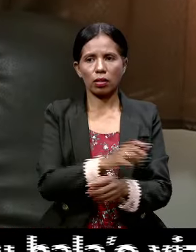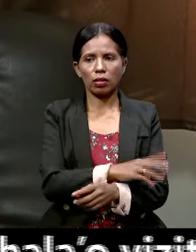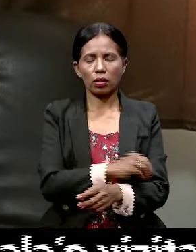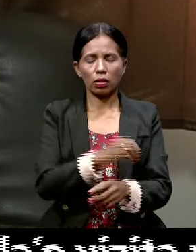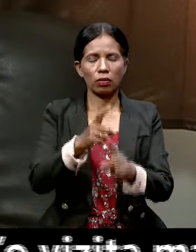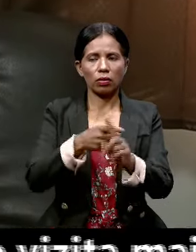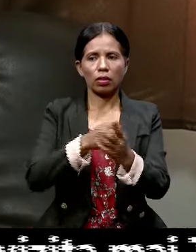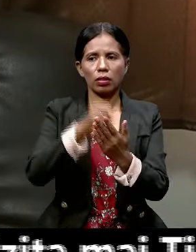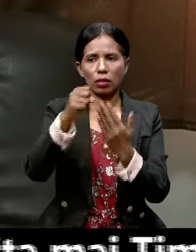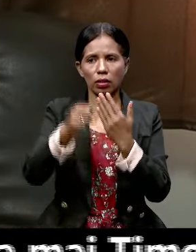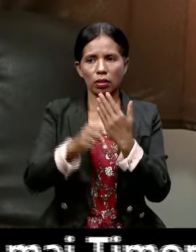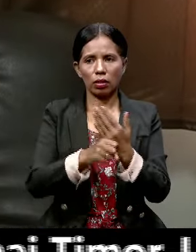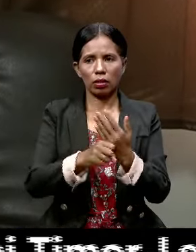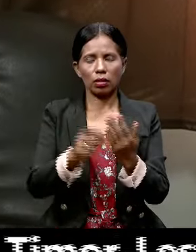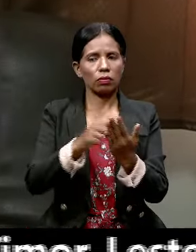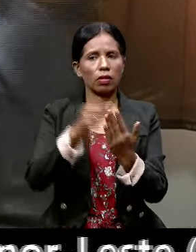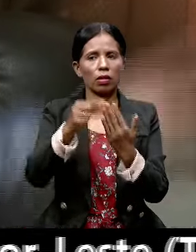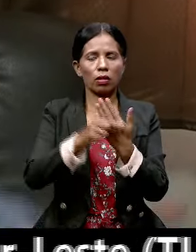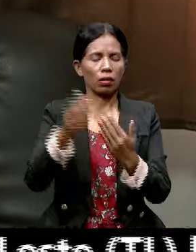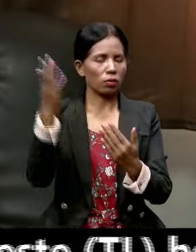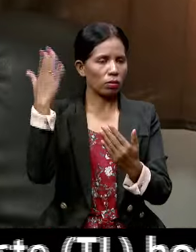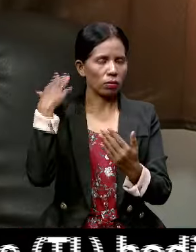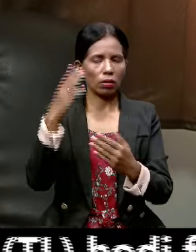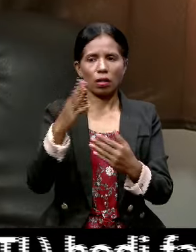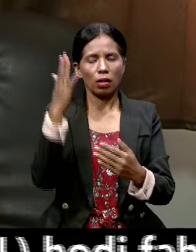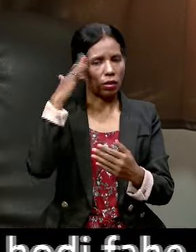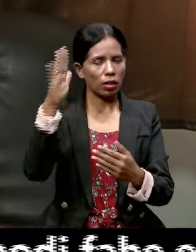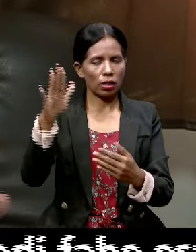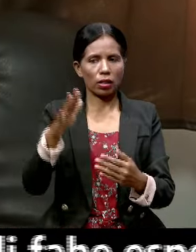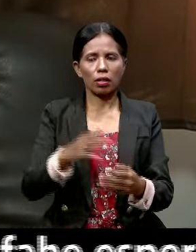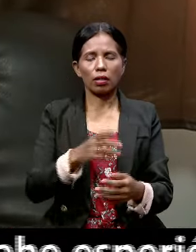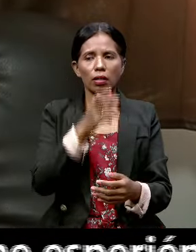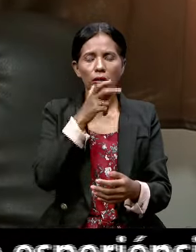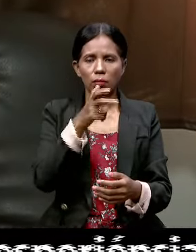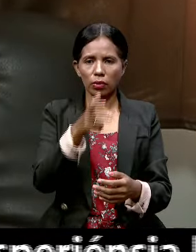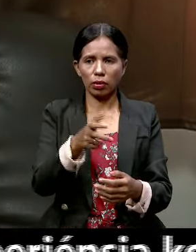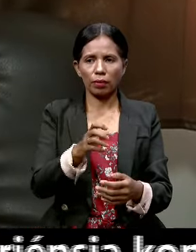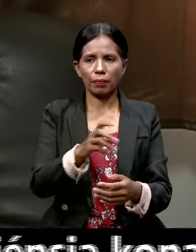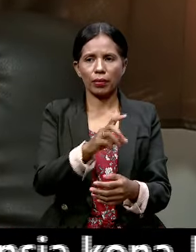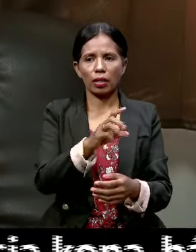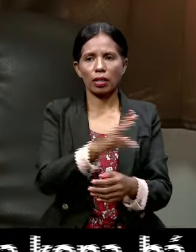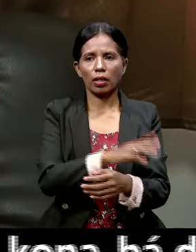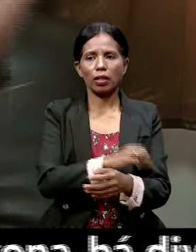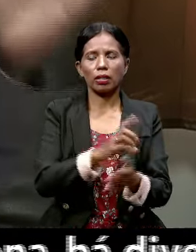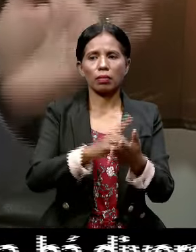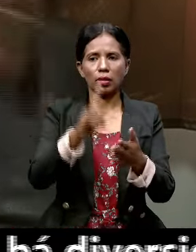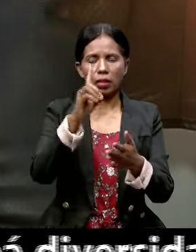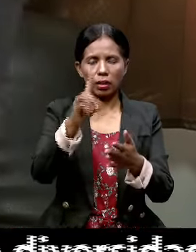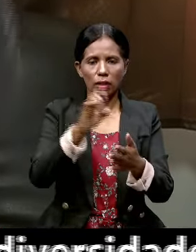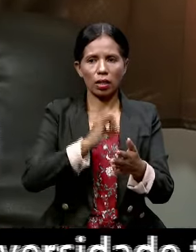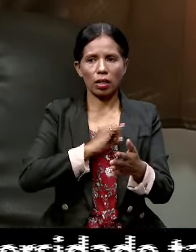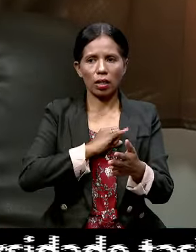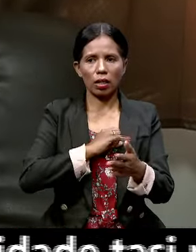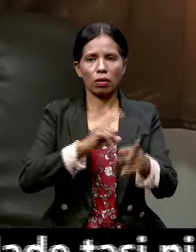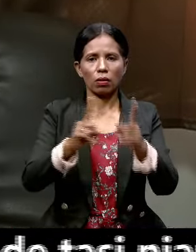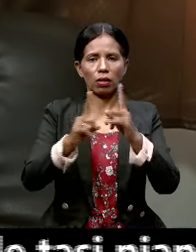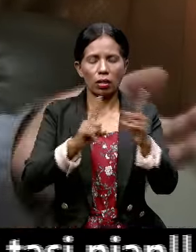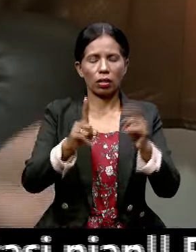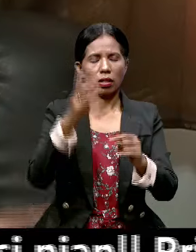setembro, agosto, bako, tu que não é, tem boate. 2001, setembro, né, semana ida, hau conversa no